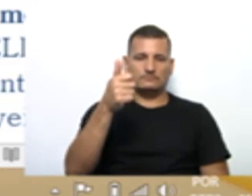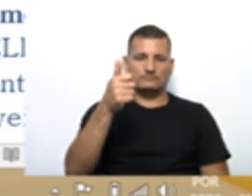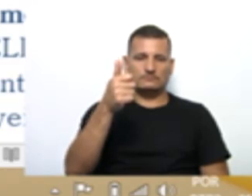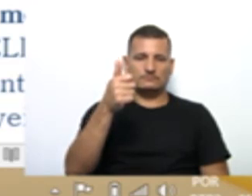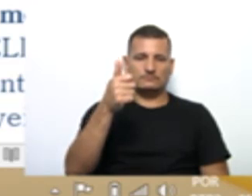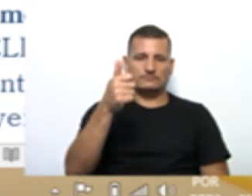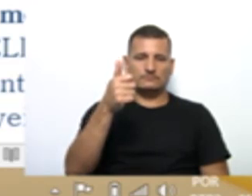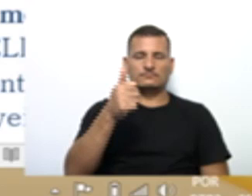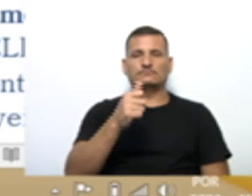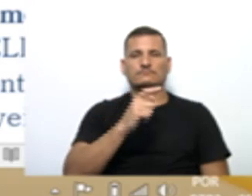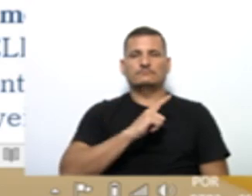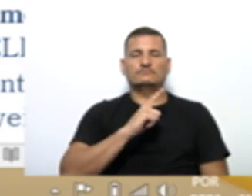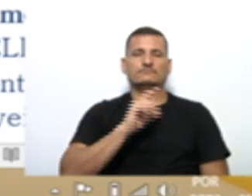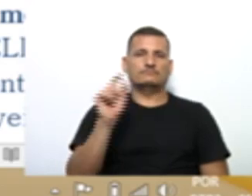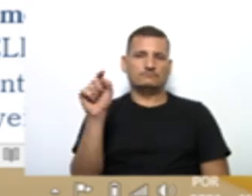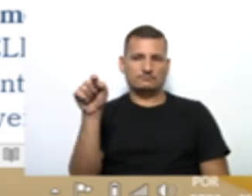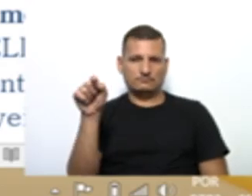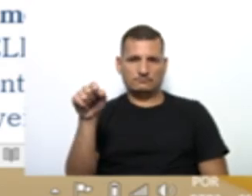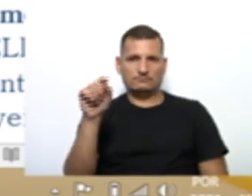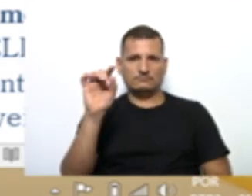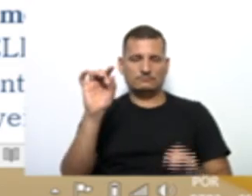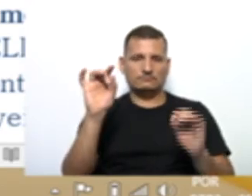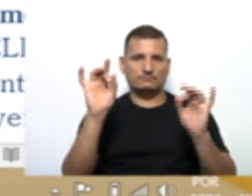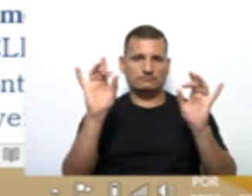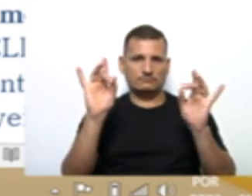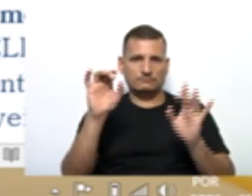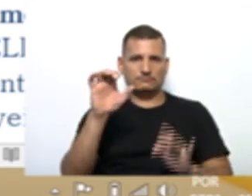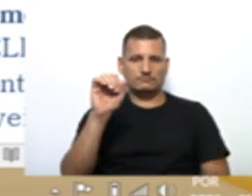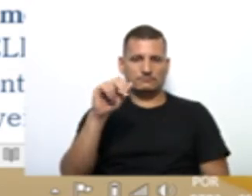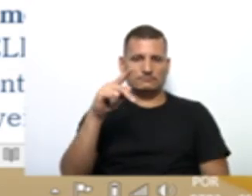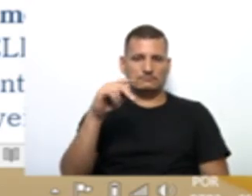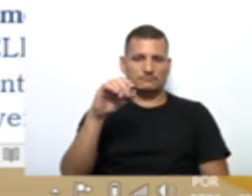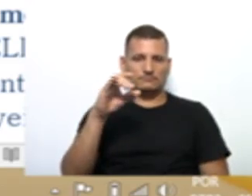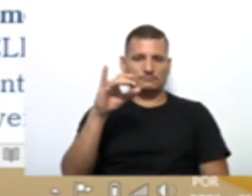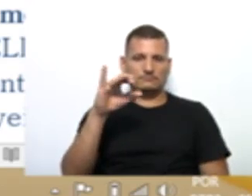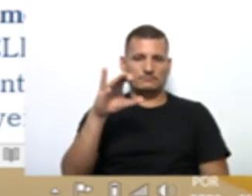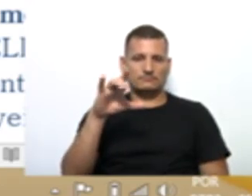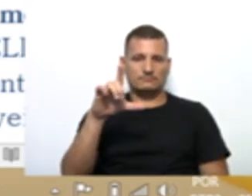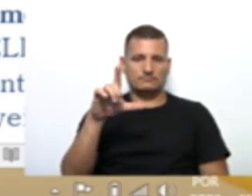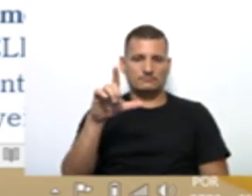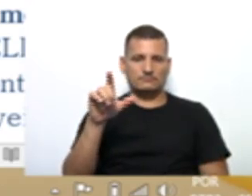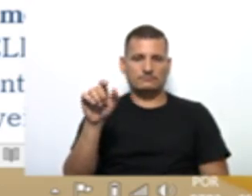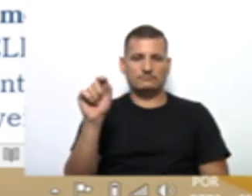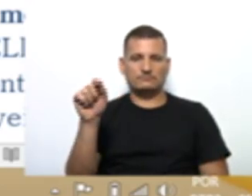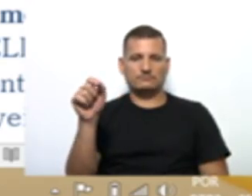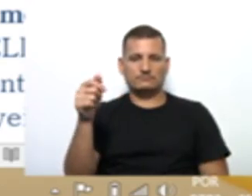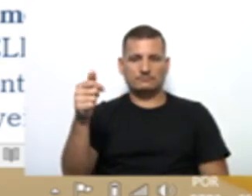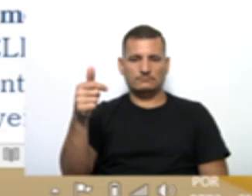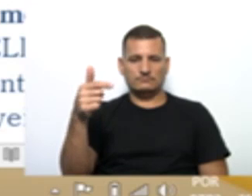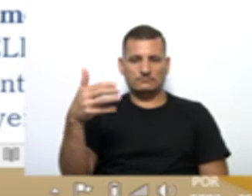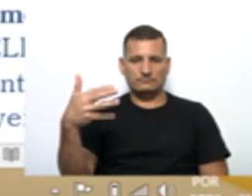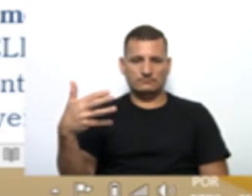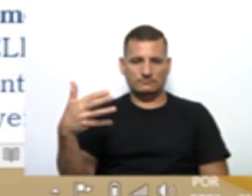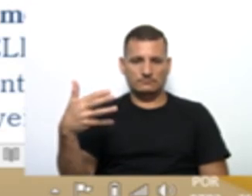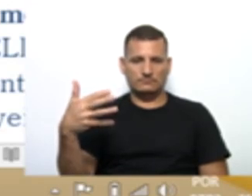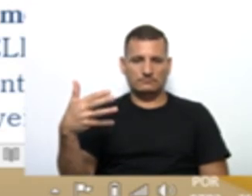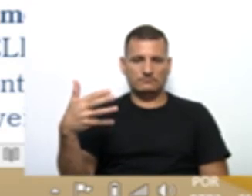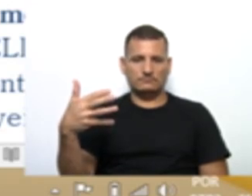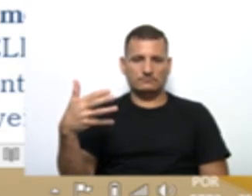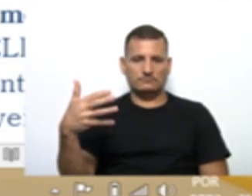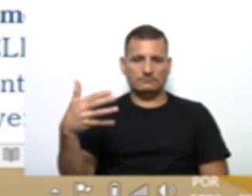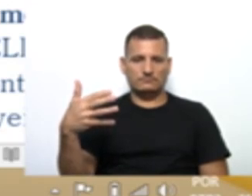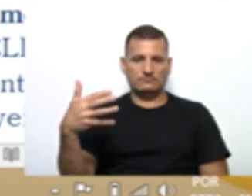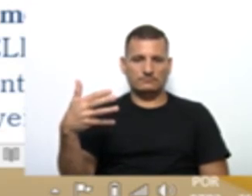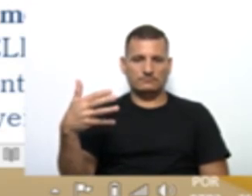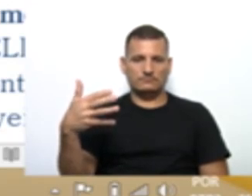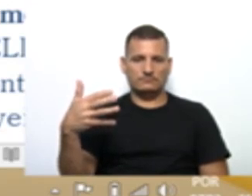em especial. Você vai clicar na seta para abrir o menu e o Microsoft Word já